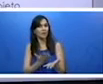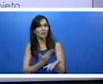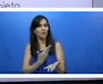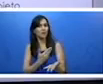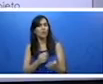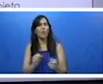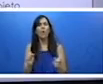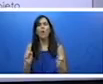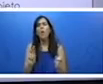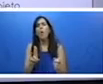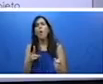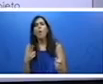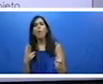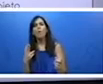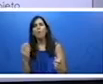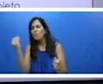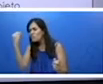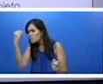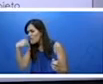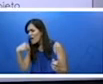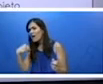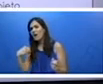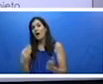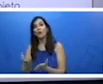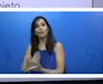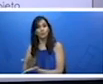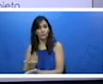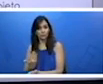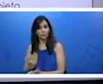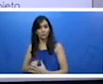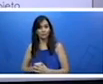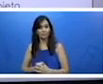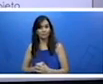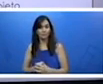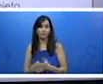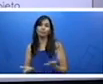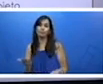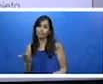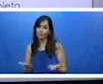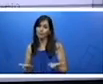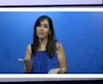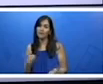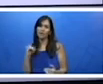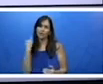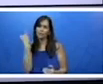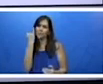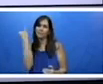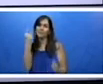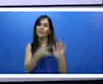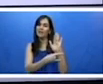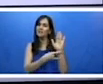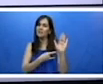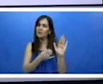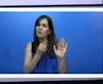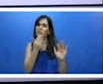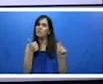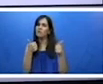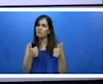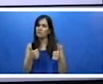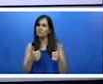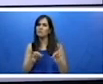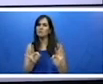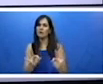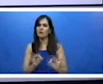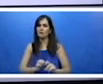ou o fracasso desse objeto a ser analisado. Por isso é tão importante. Aqui nós temos